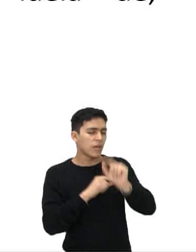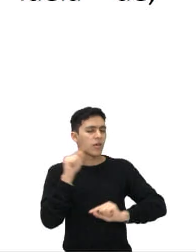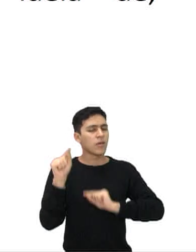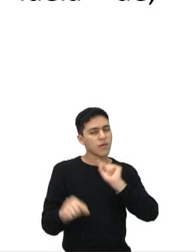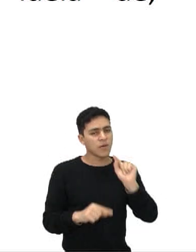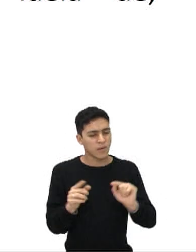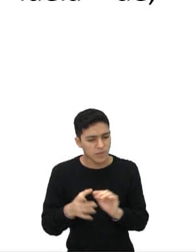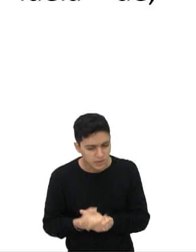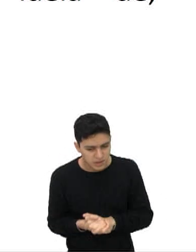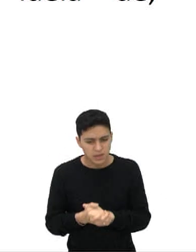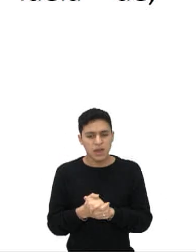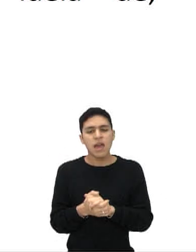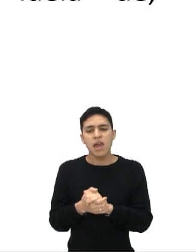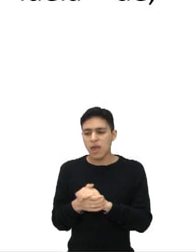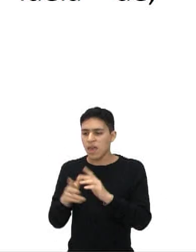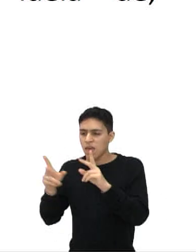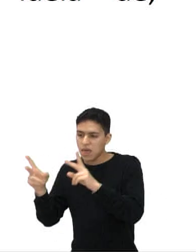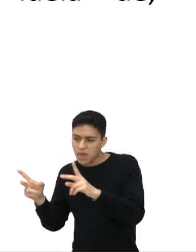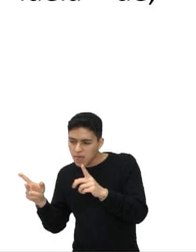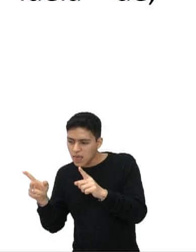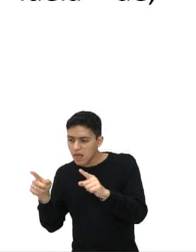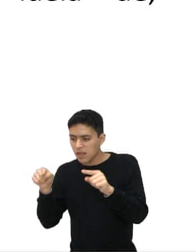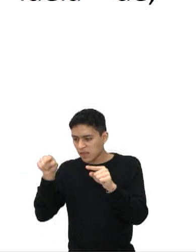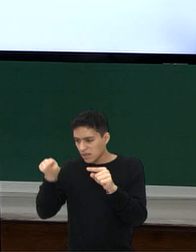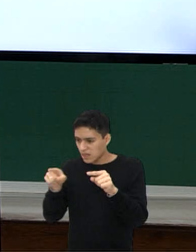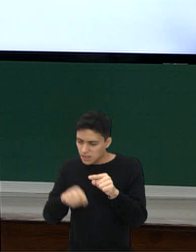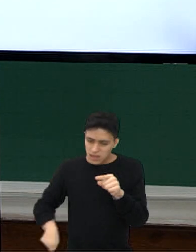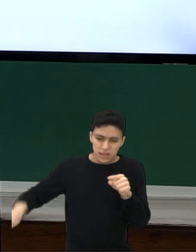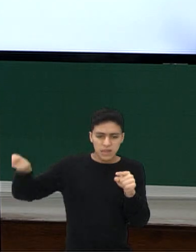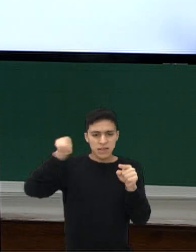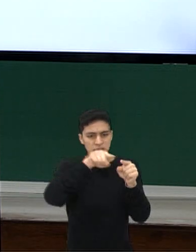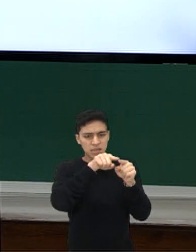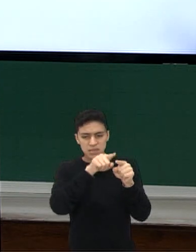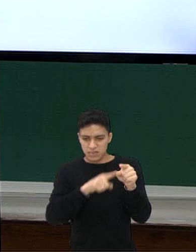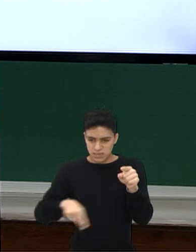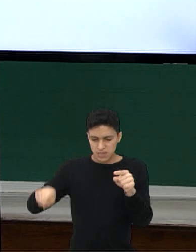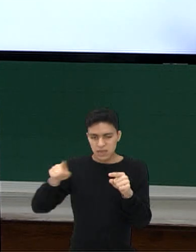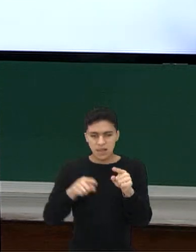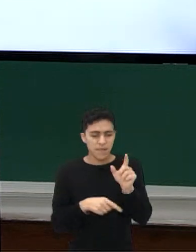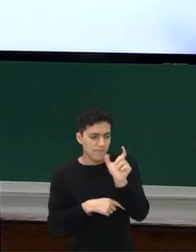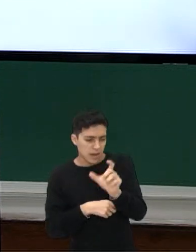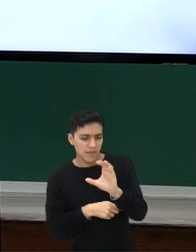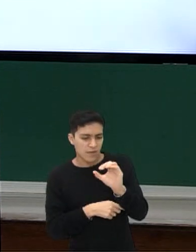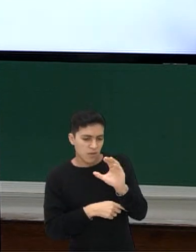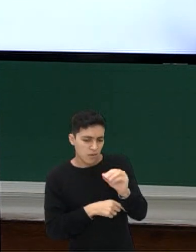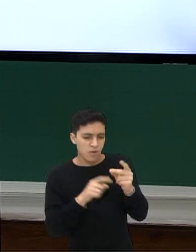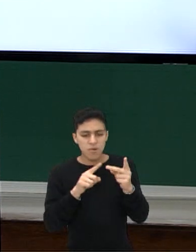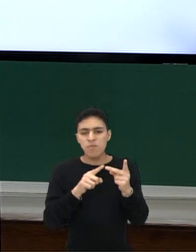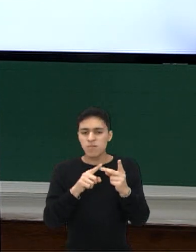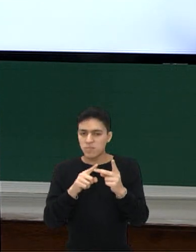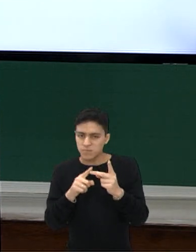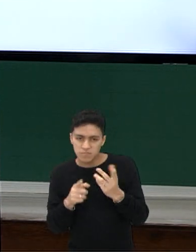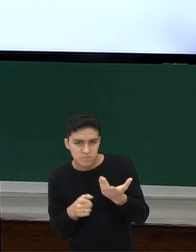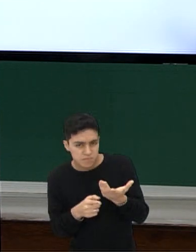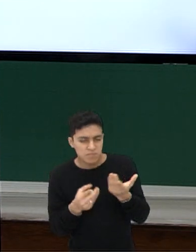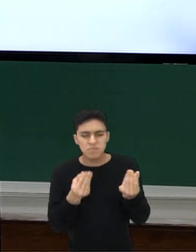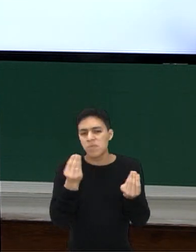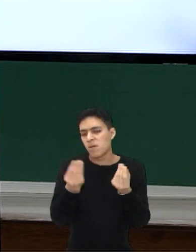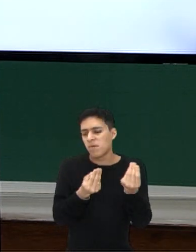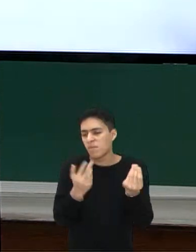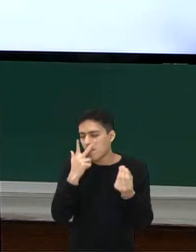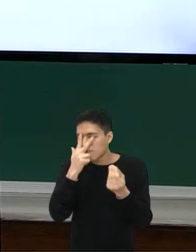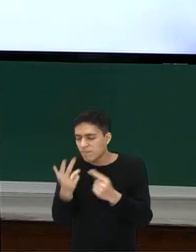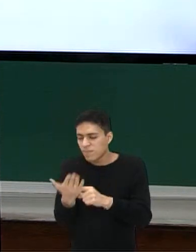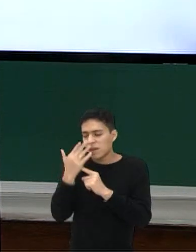de, respectivamente, então, a palavra segundo e a palavra como, esses dois conectivos. Eles vão dar